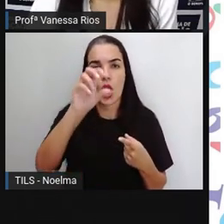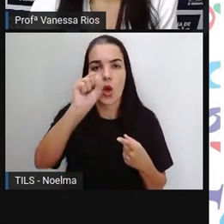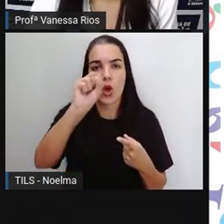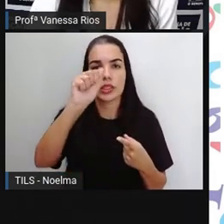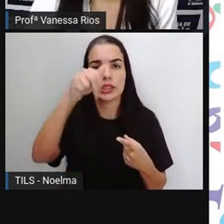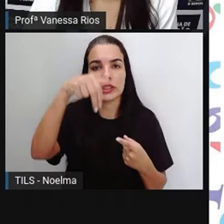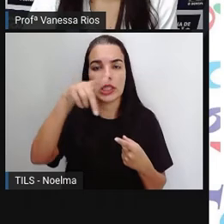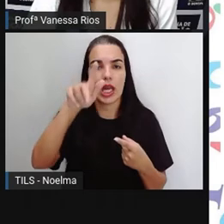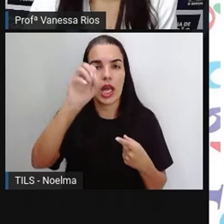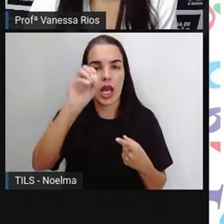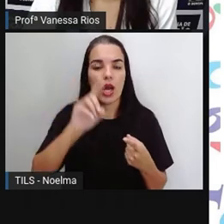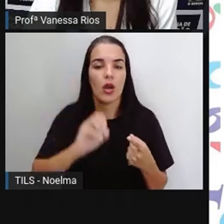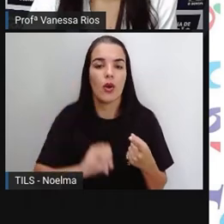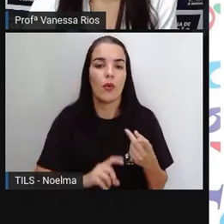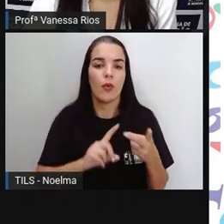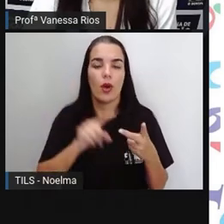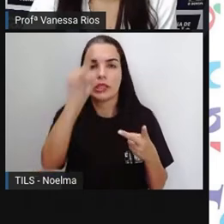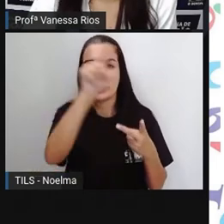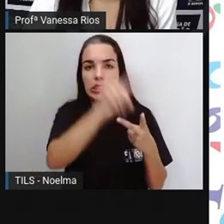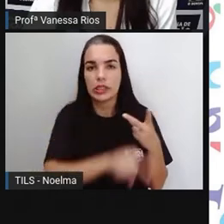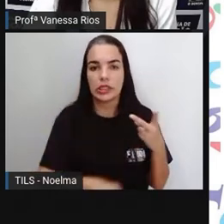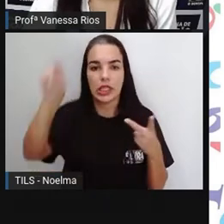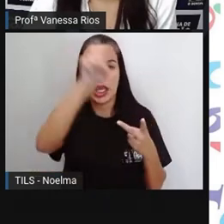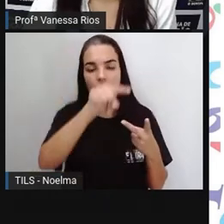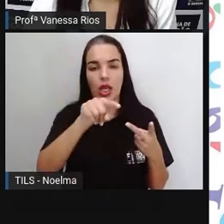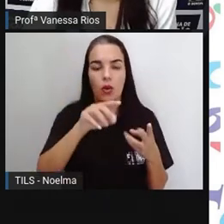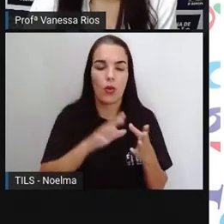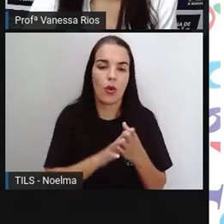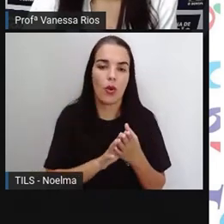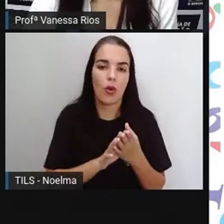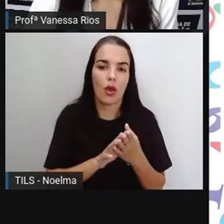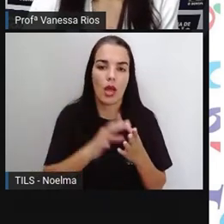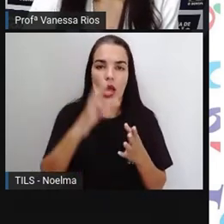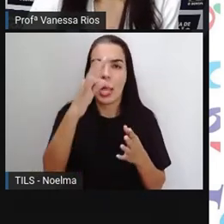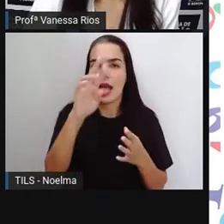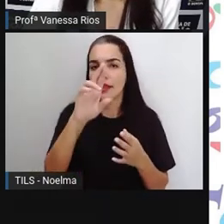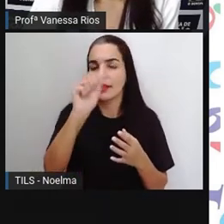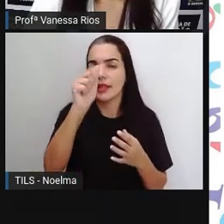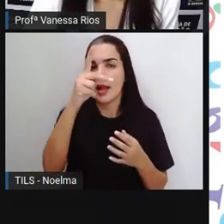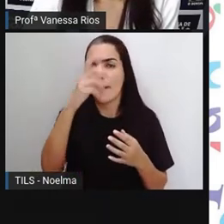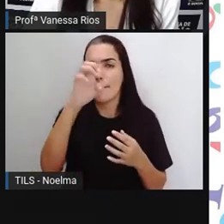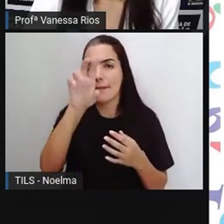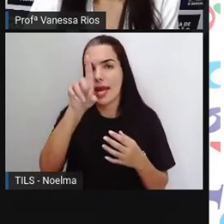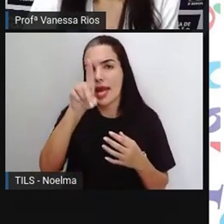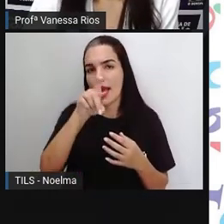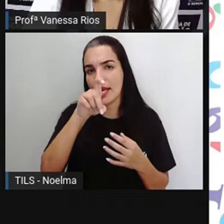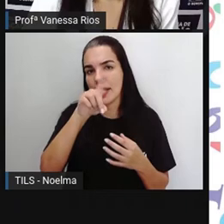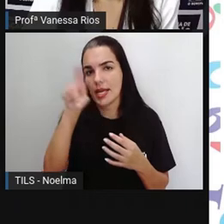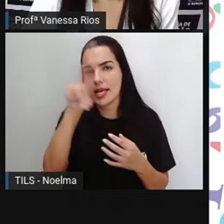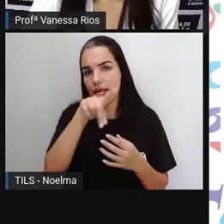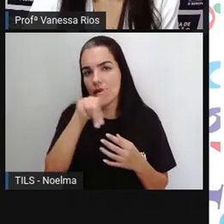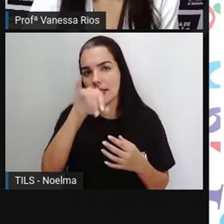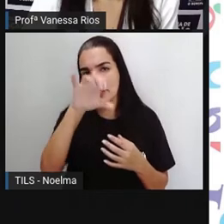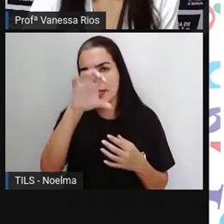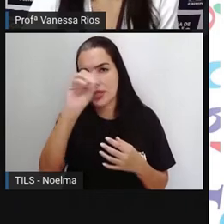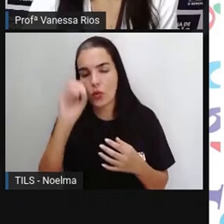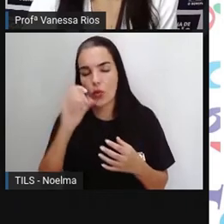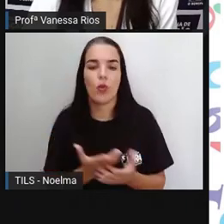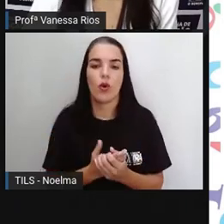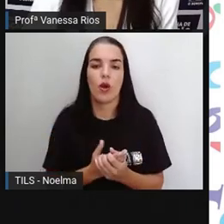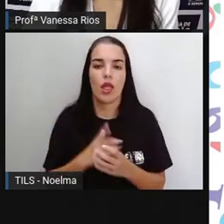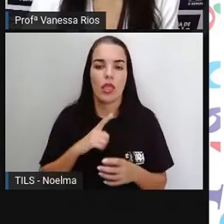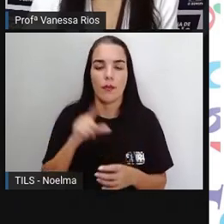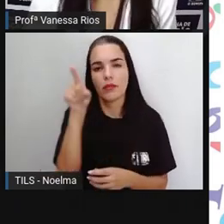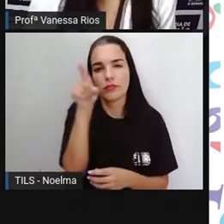vê o losango, também o círculo, o quadrado, o trapézio, o hexágono, octógono e também